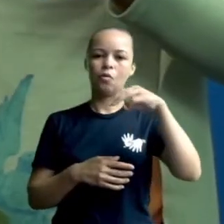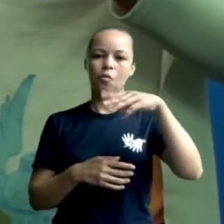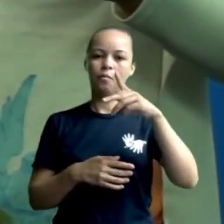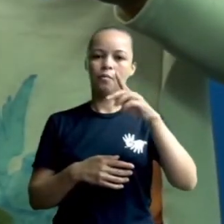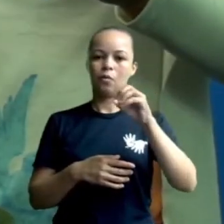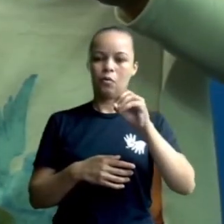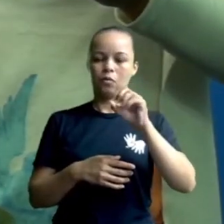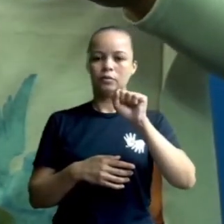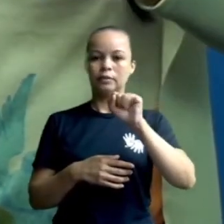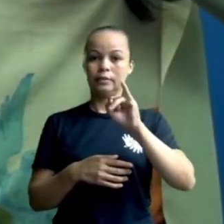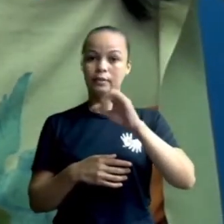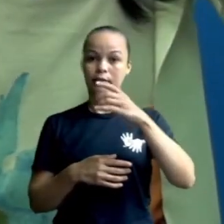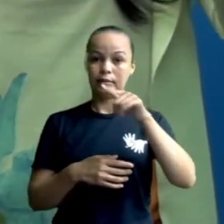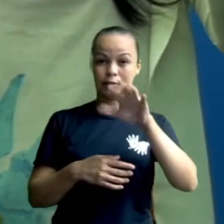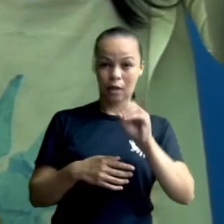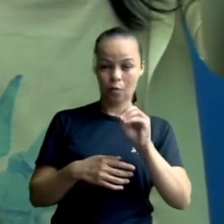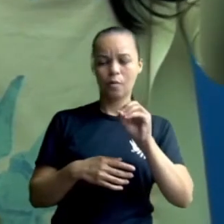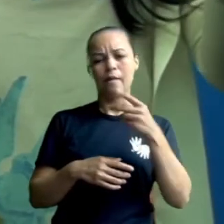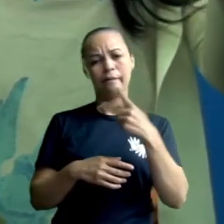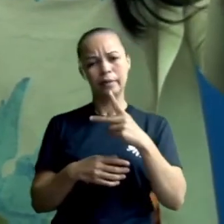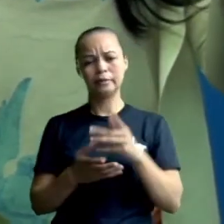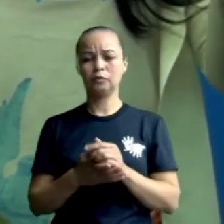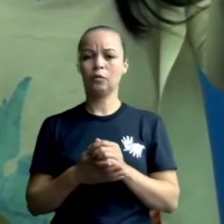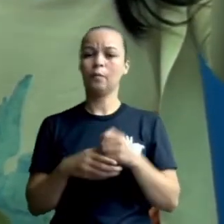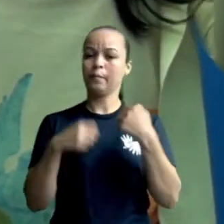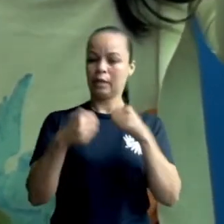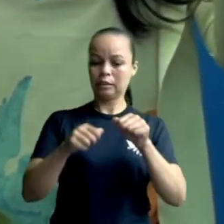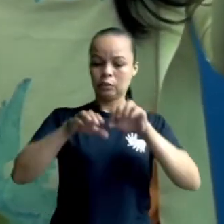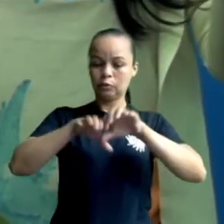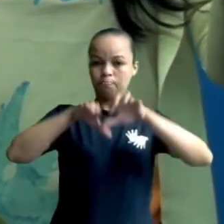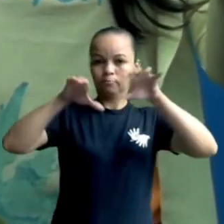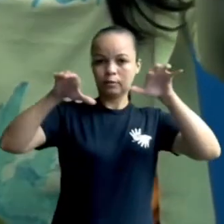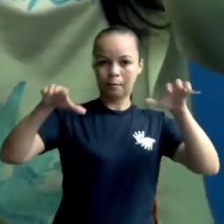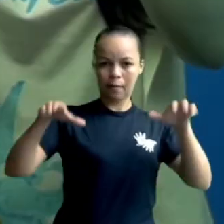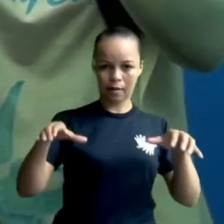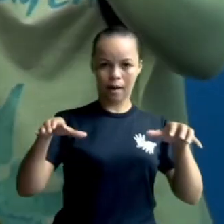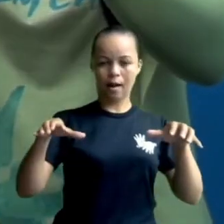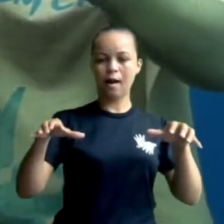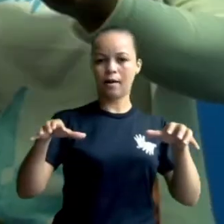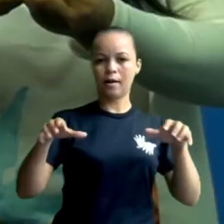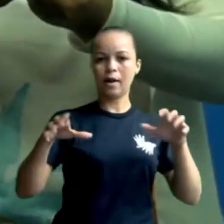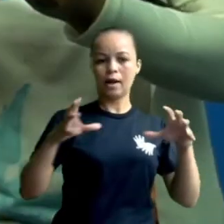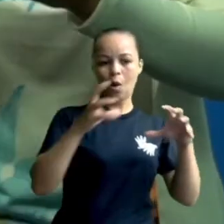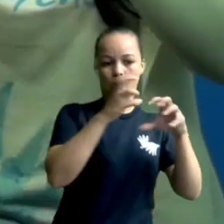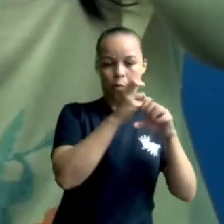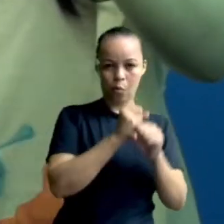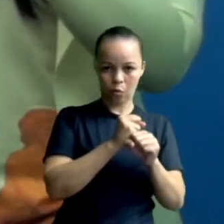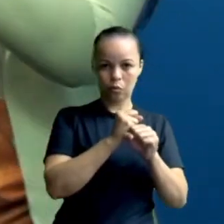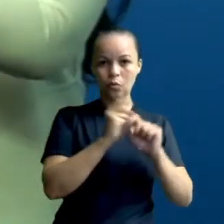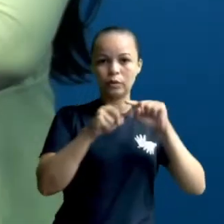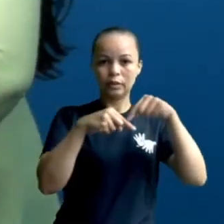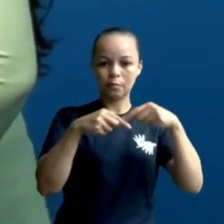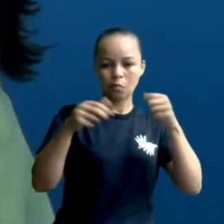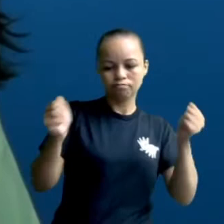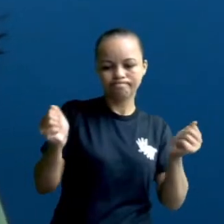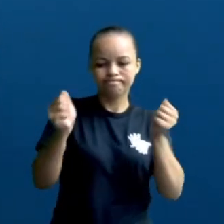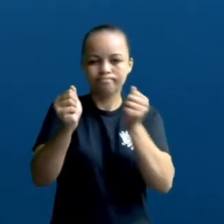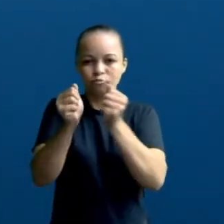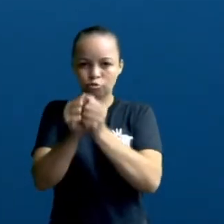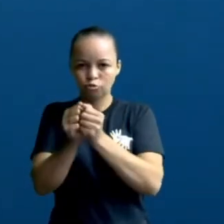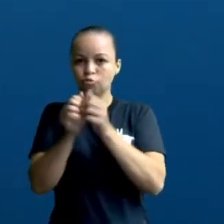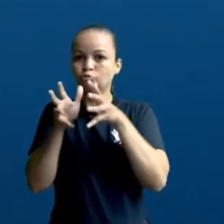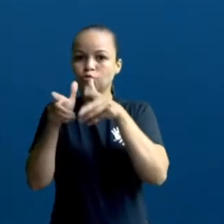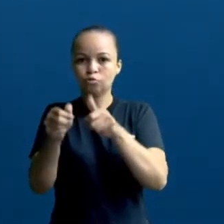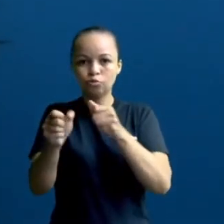que separar para poder calcular e no final eu vou juntar, tá certo?